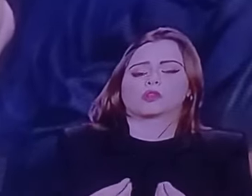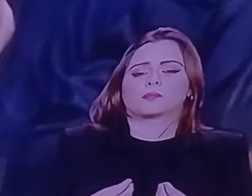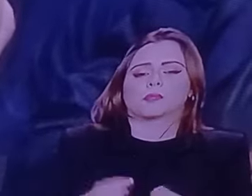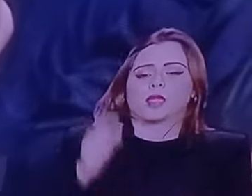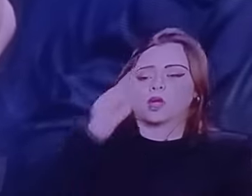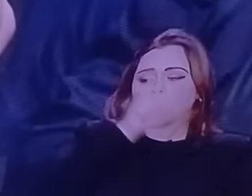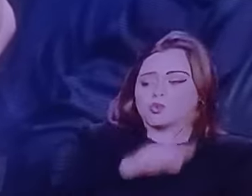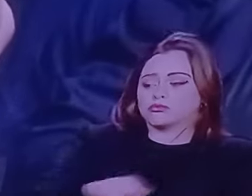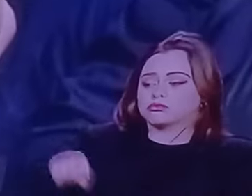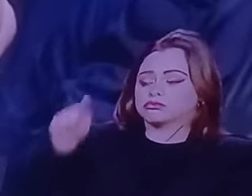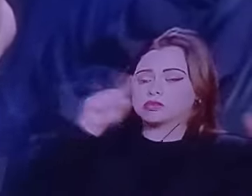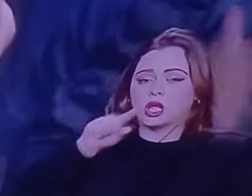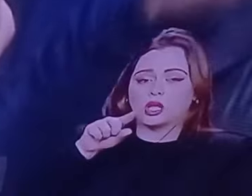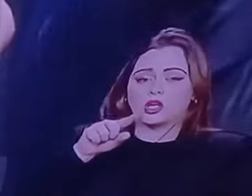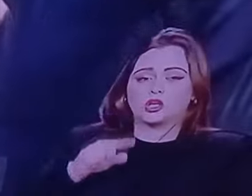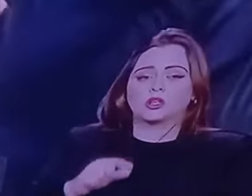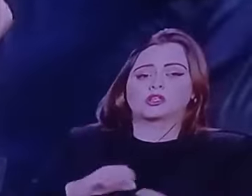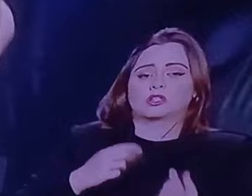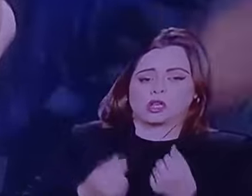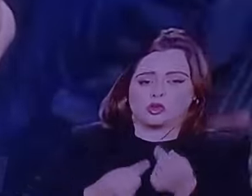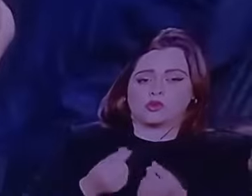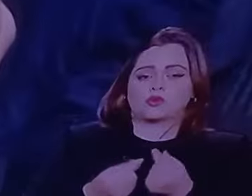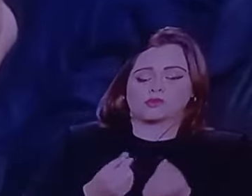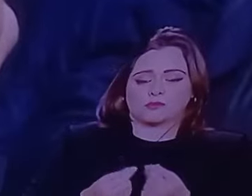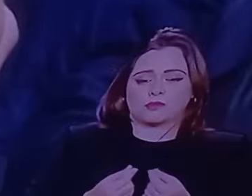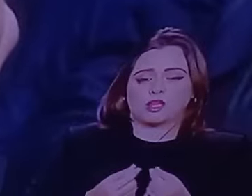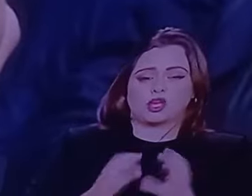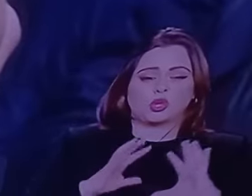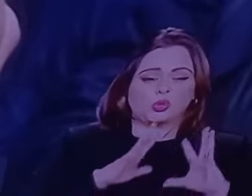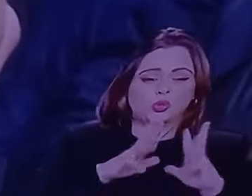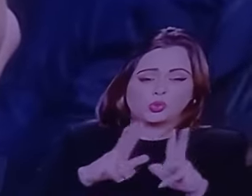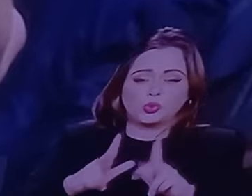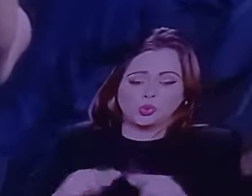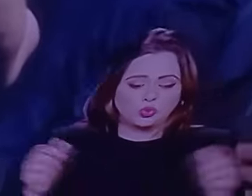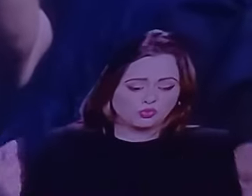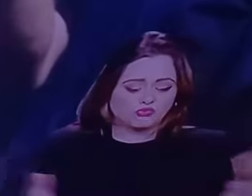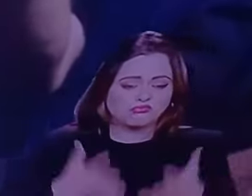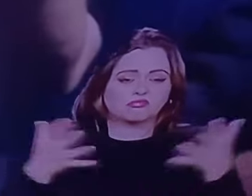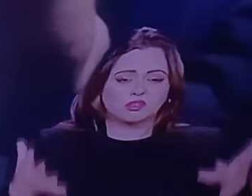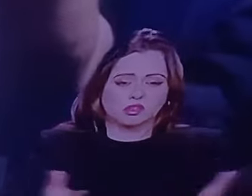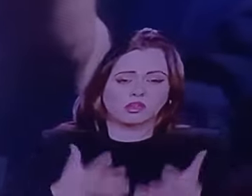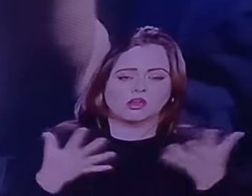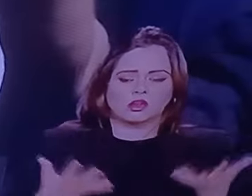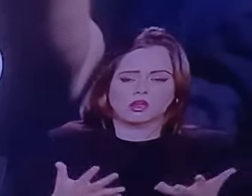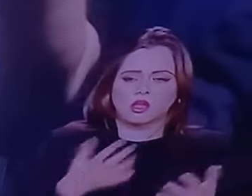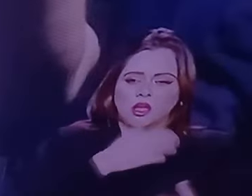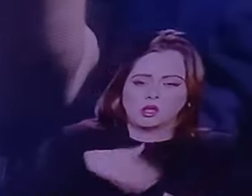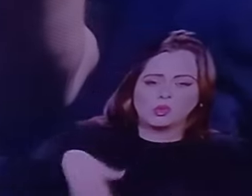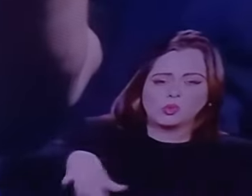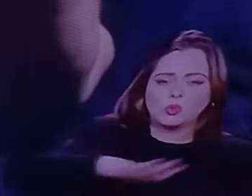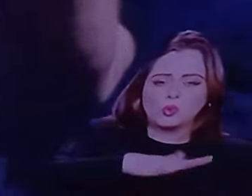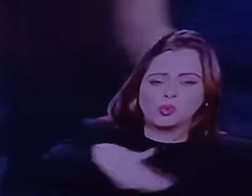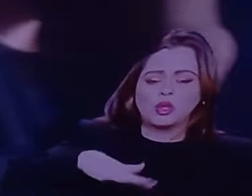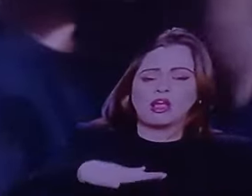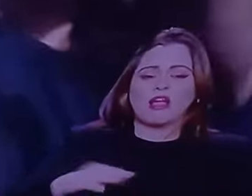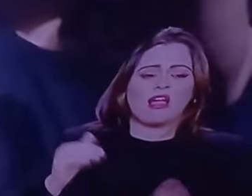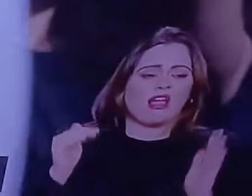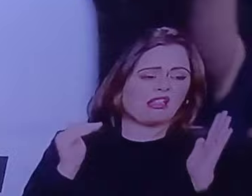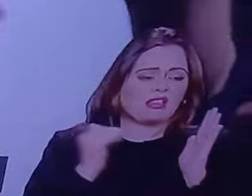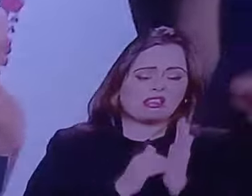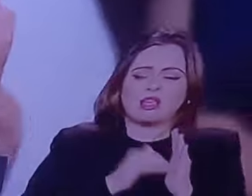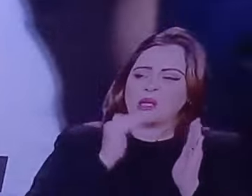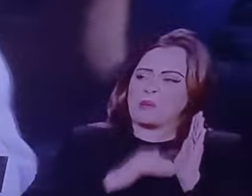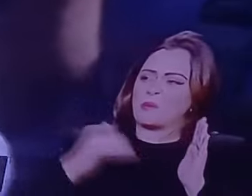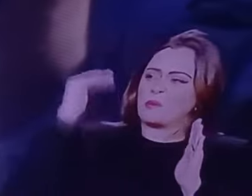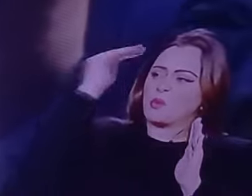economia começa a girar e todo mundo começa a ganhar. Neste país, até os mais ricos